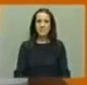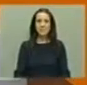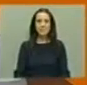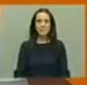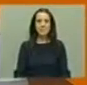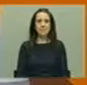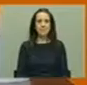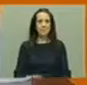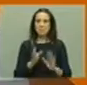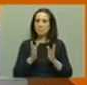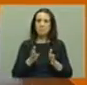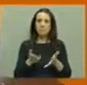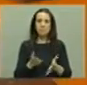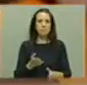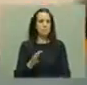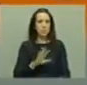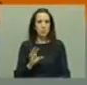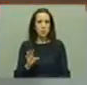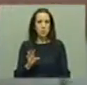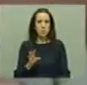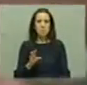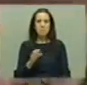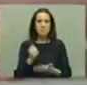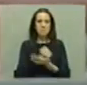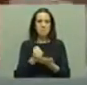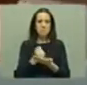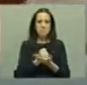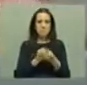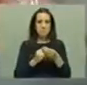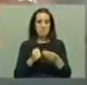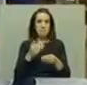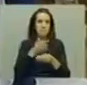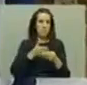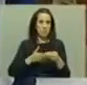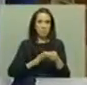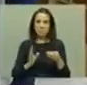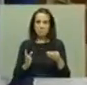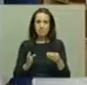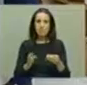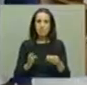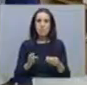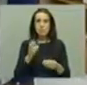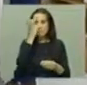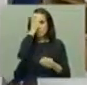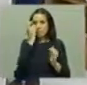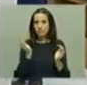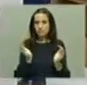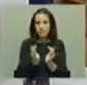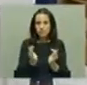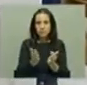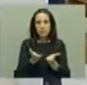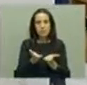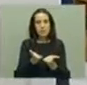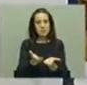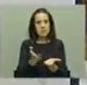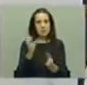Não quero fazer nada. Basta assim, meio alho, meia cabeça de alho. Ela vai assar juntamente com o cabrito e aí é